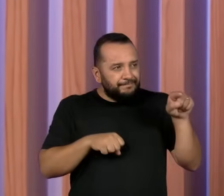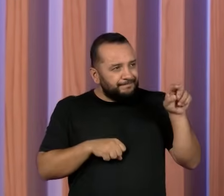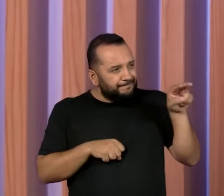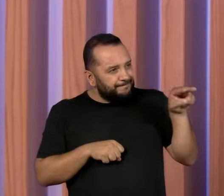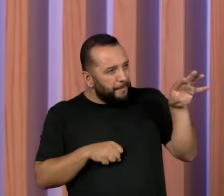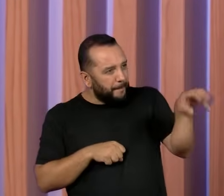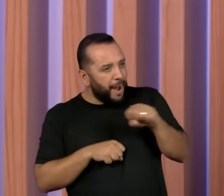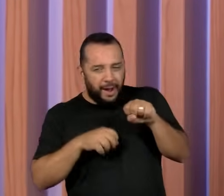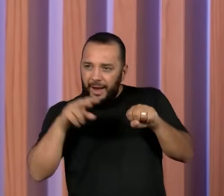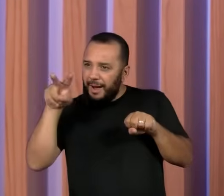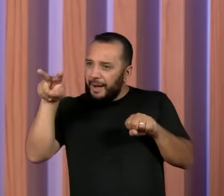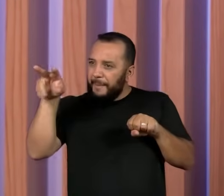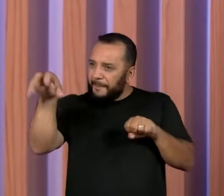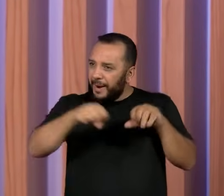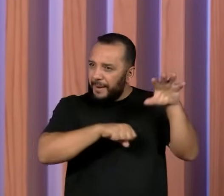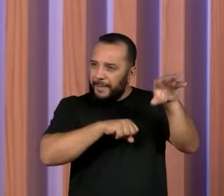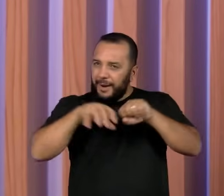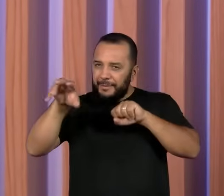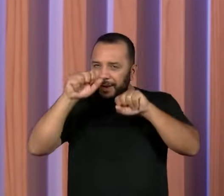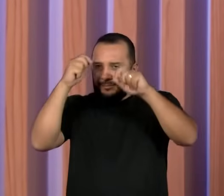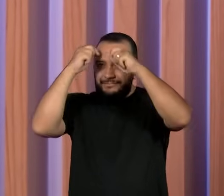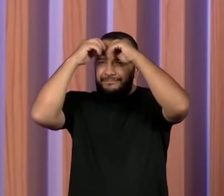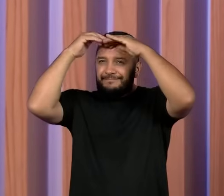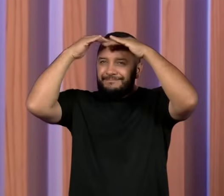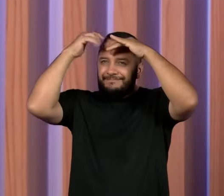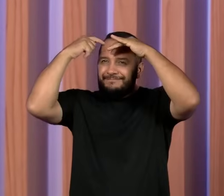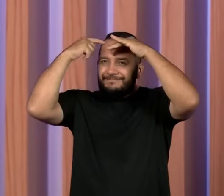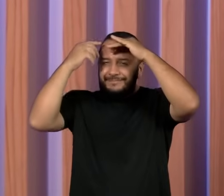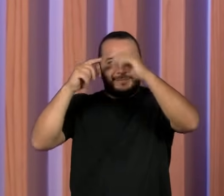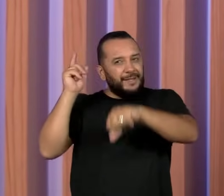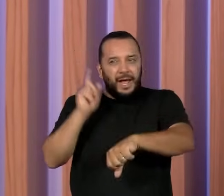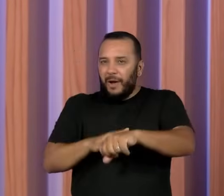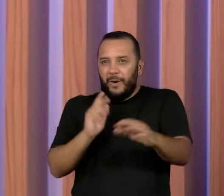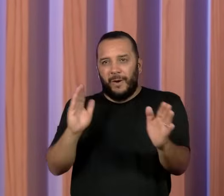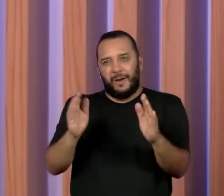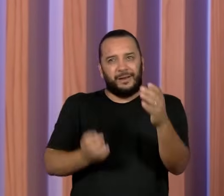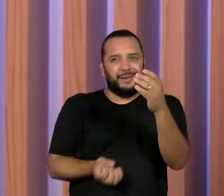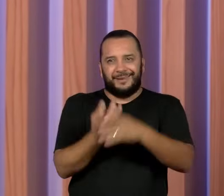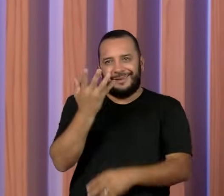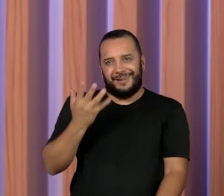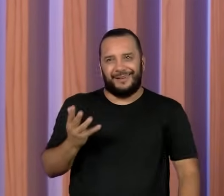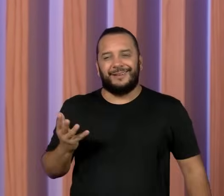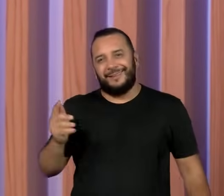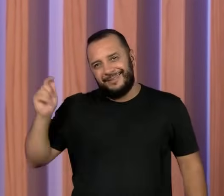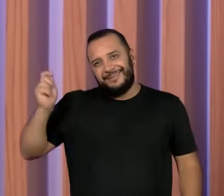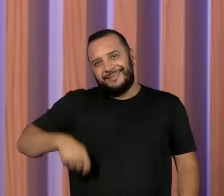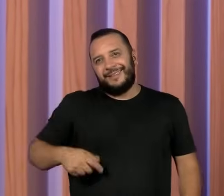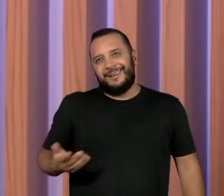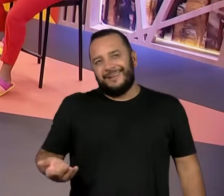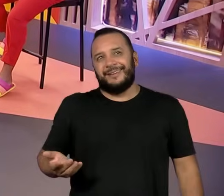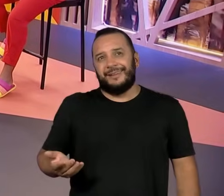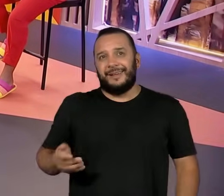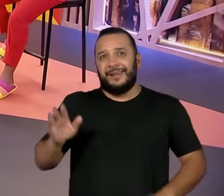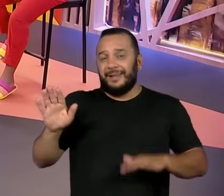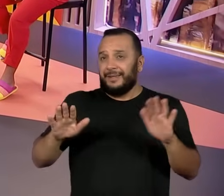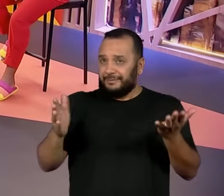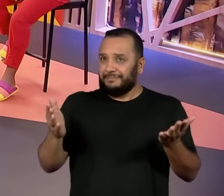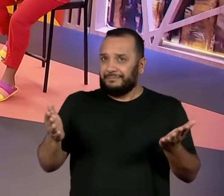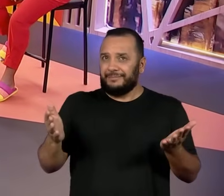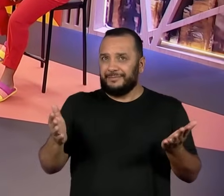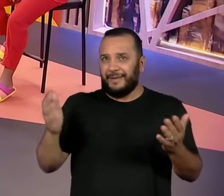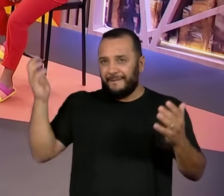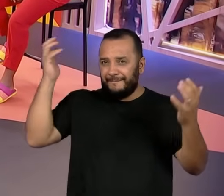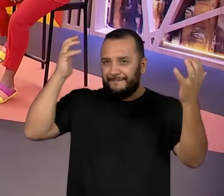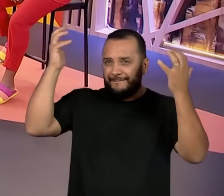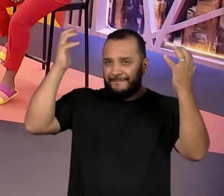e isso fica sempre no nosso subconsciente, né, na hora de projetar. Às vezes a gente não tem isso tão visível, né?